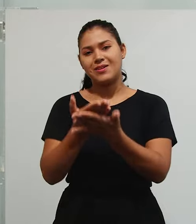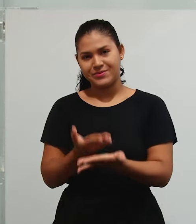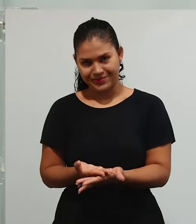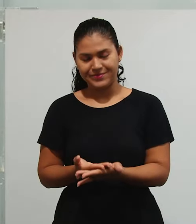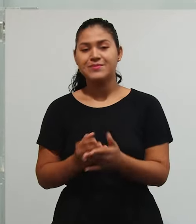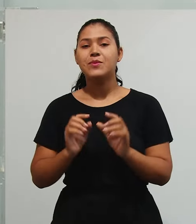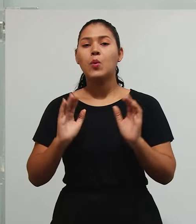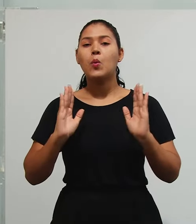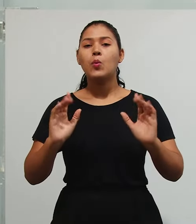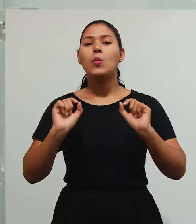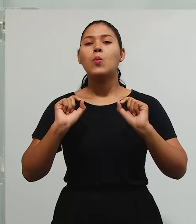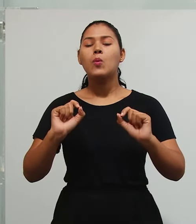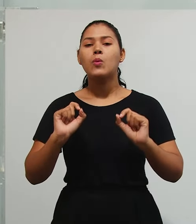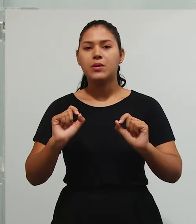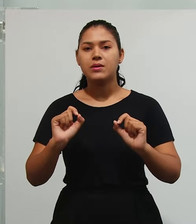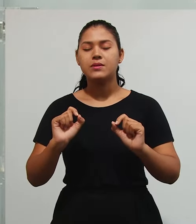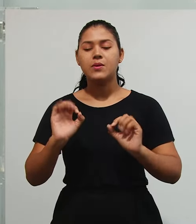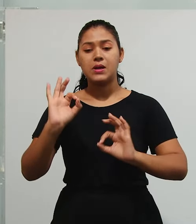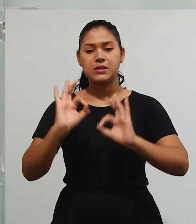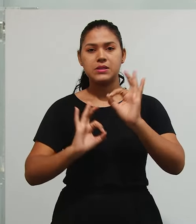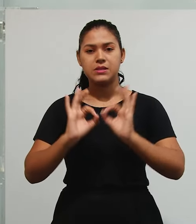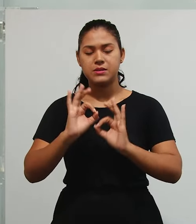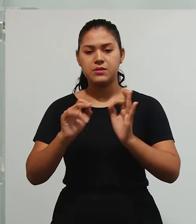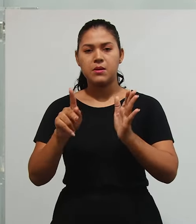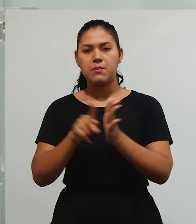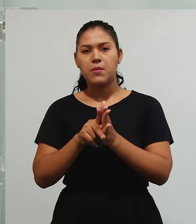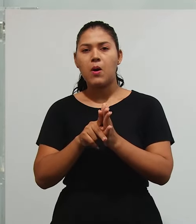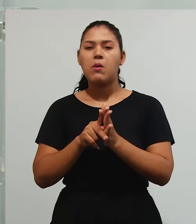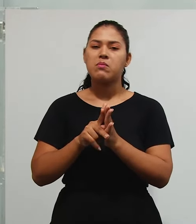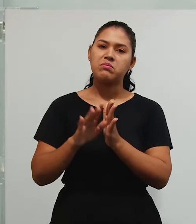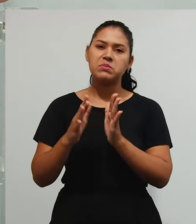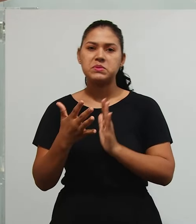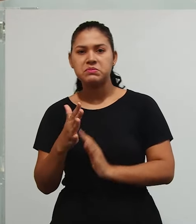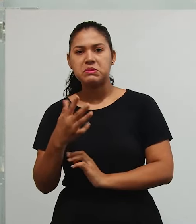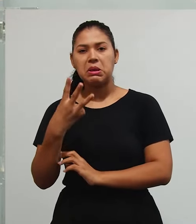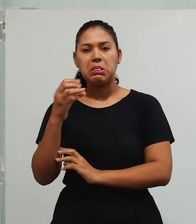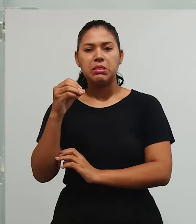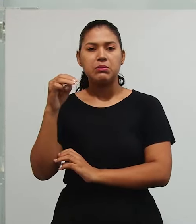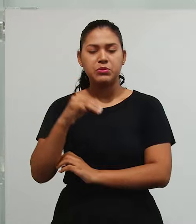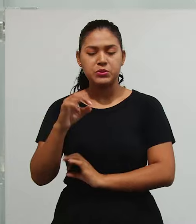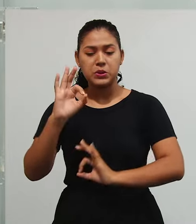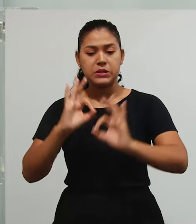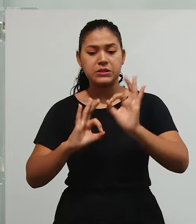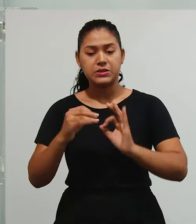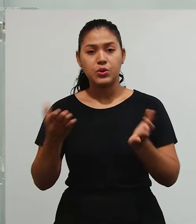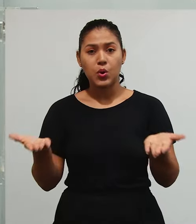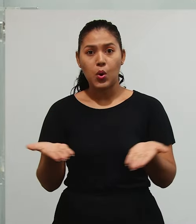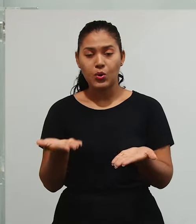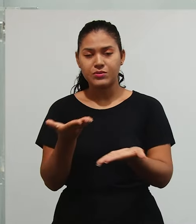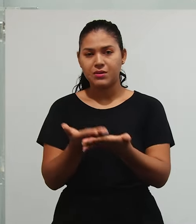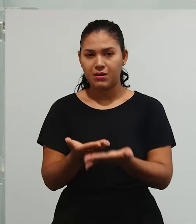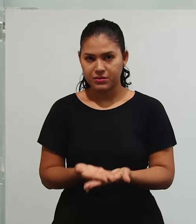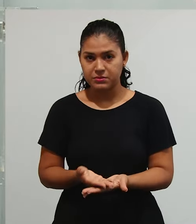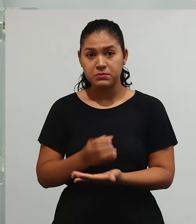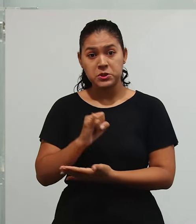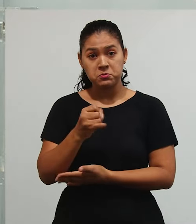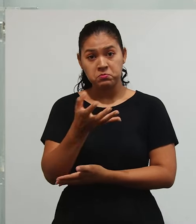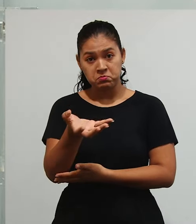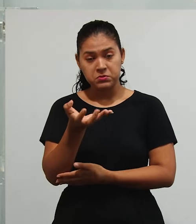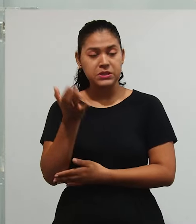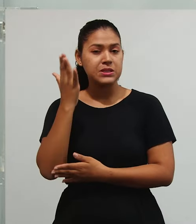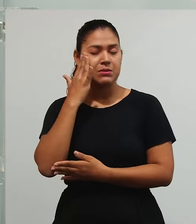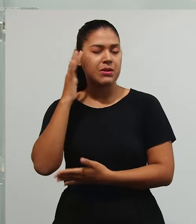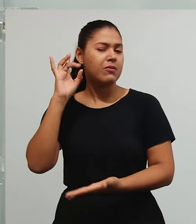trouxe generalizações, né? Em 10 ou no máximo 30 minutos é o que dá. Se você quiser saber de verdade o que você tem que